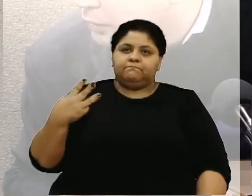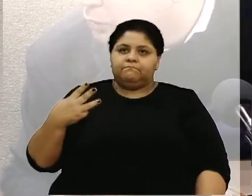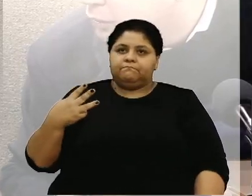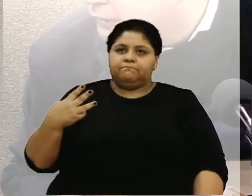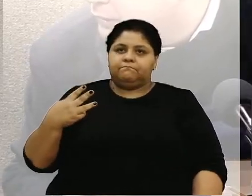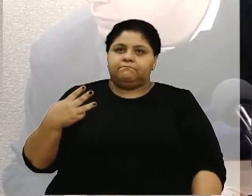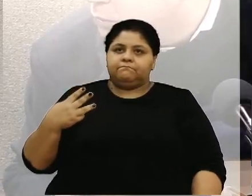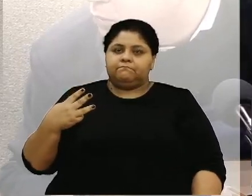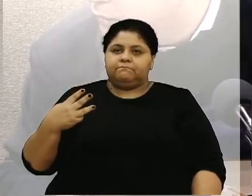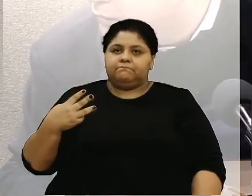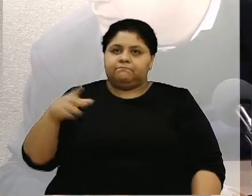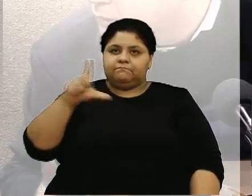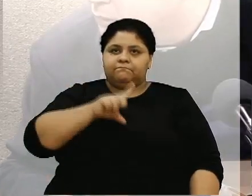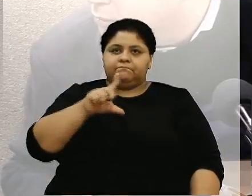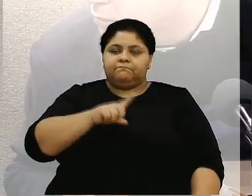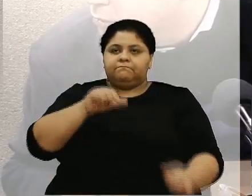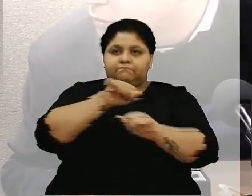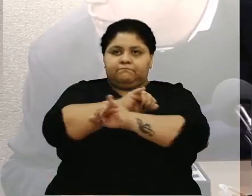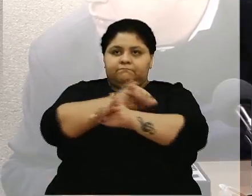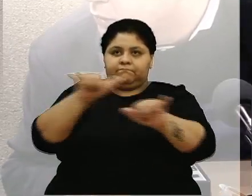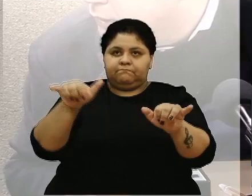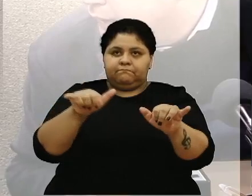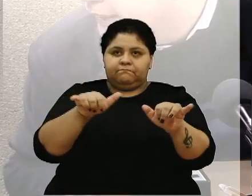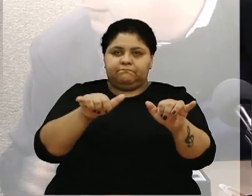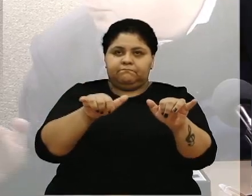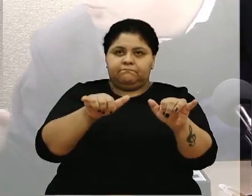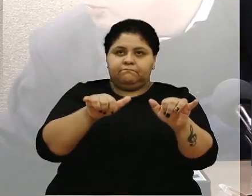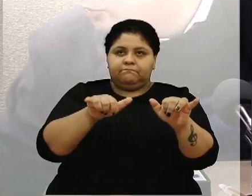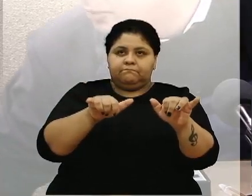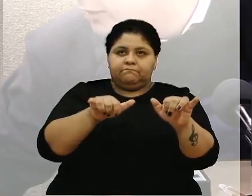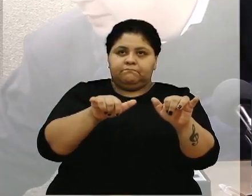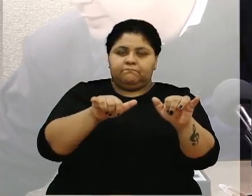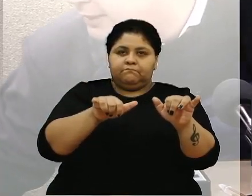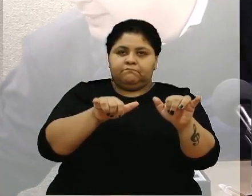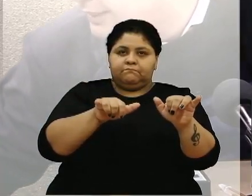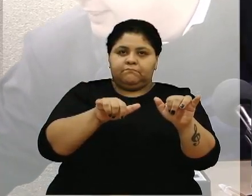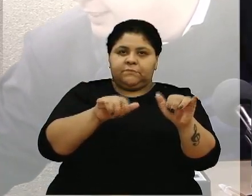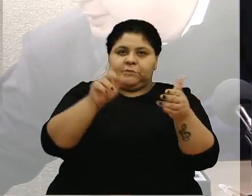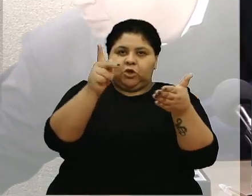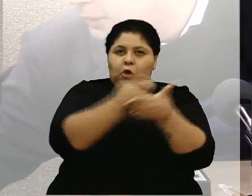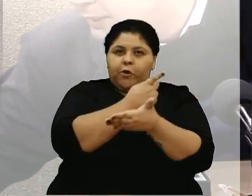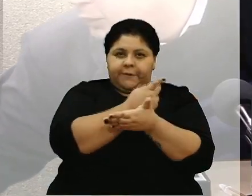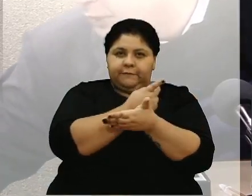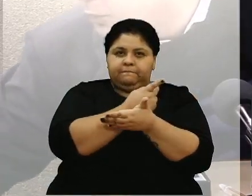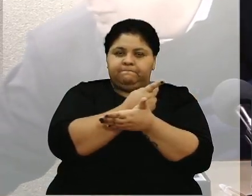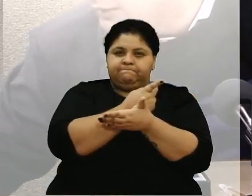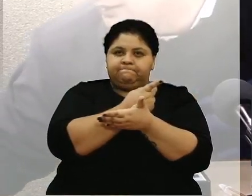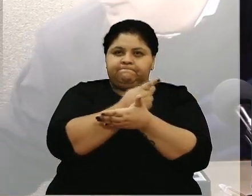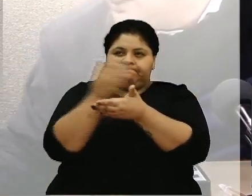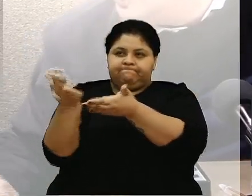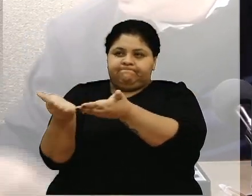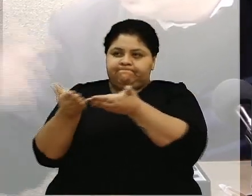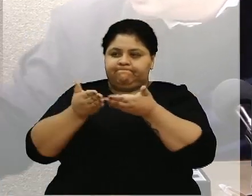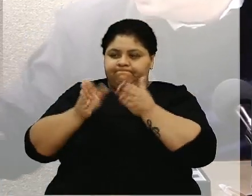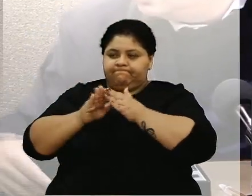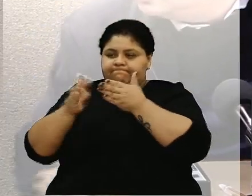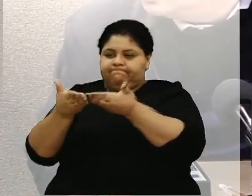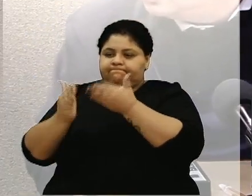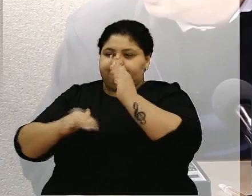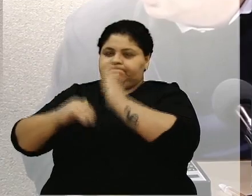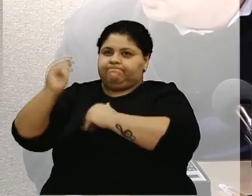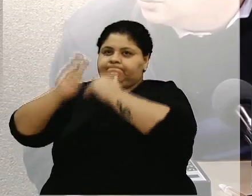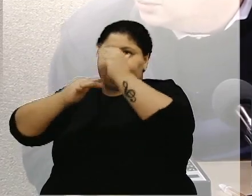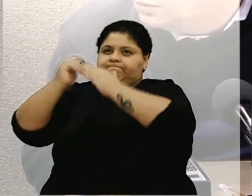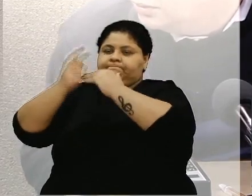50/2024. Contém mensagem retificativa 1/2024. Recebe esta Comissão de